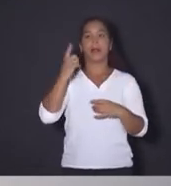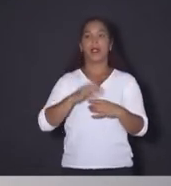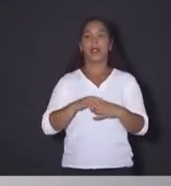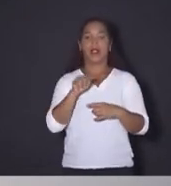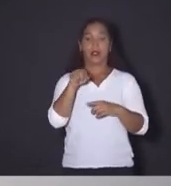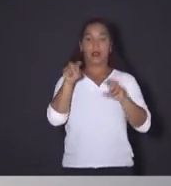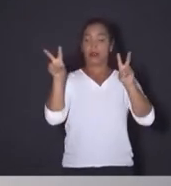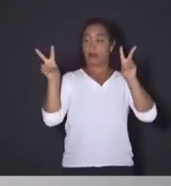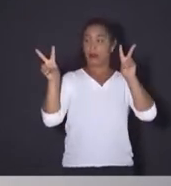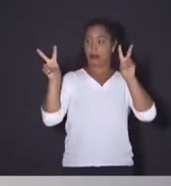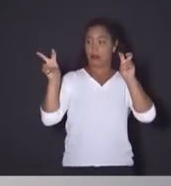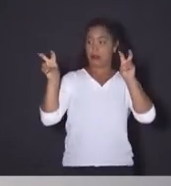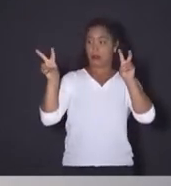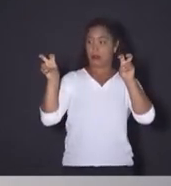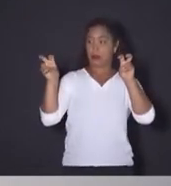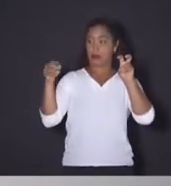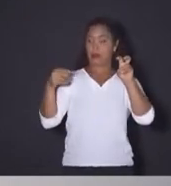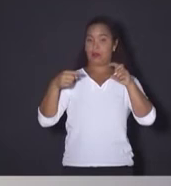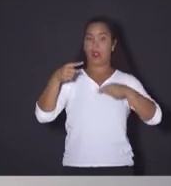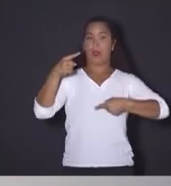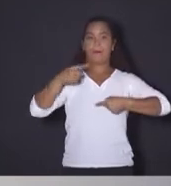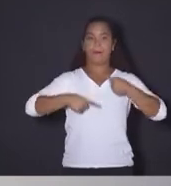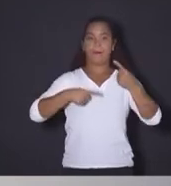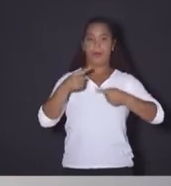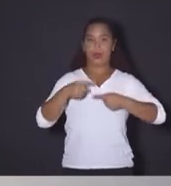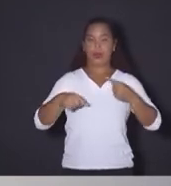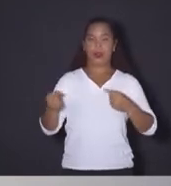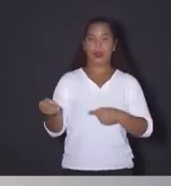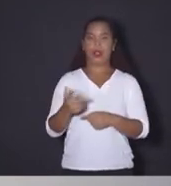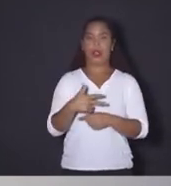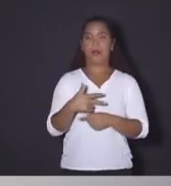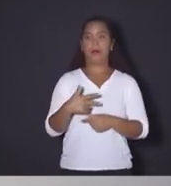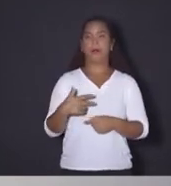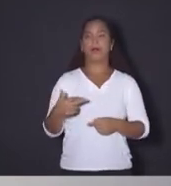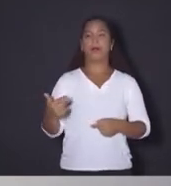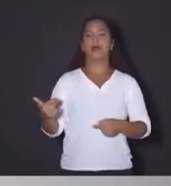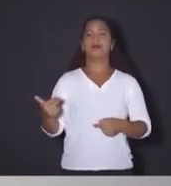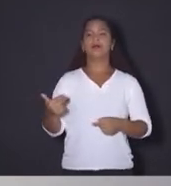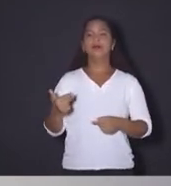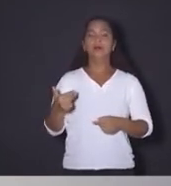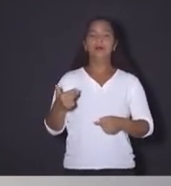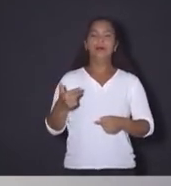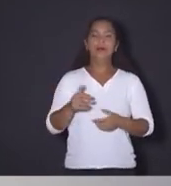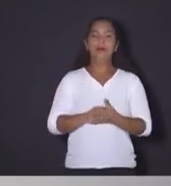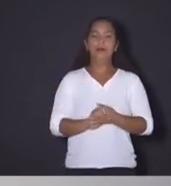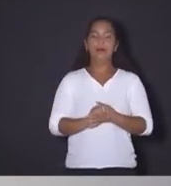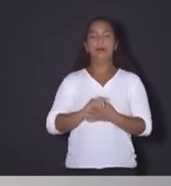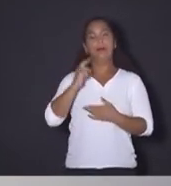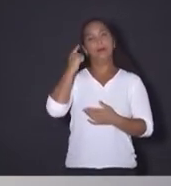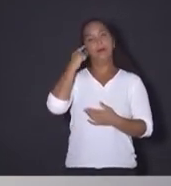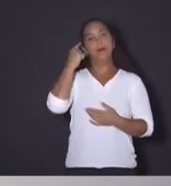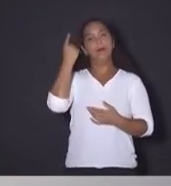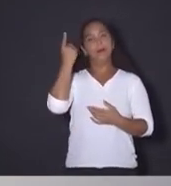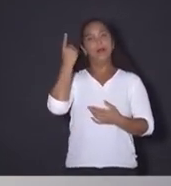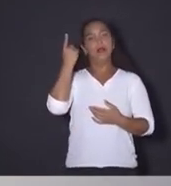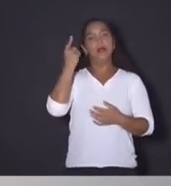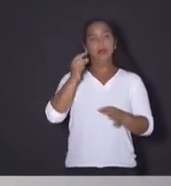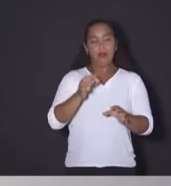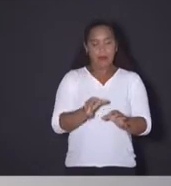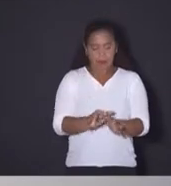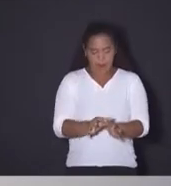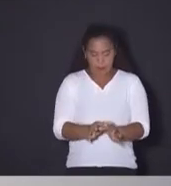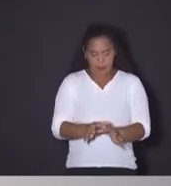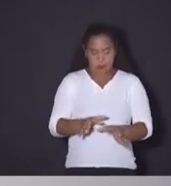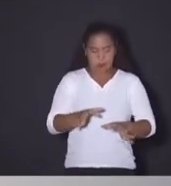tema é dodô polêmicas do niver deram entretanto esse tema como uma mensagem em uma garrafa né